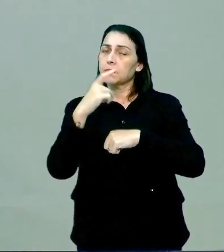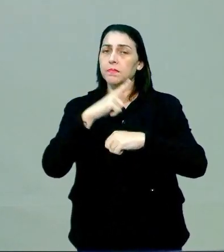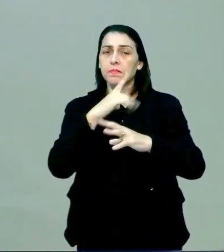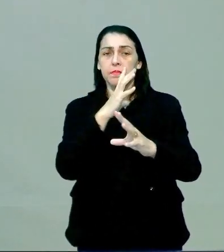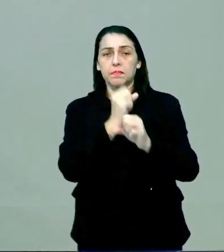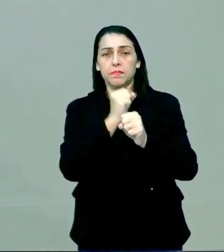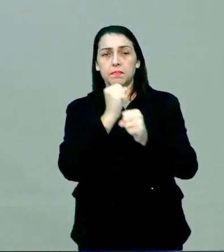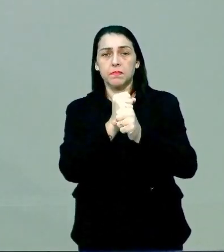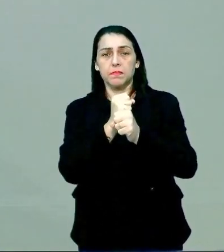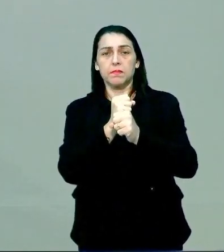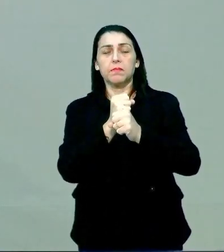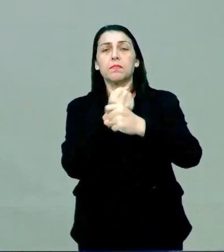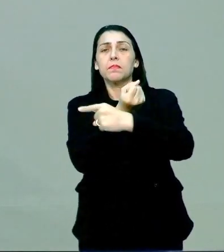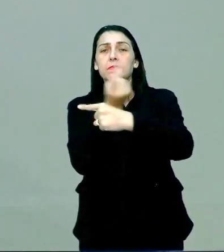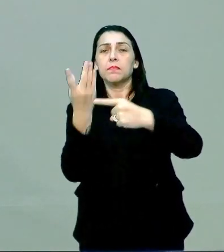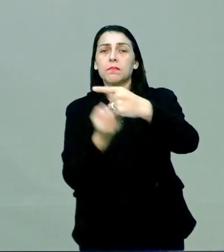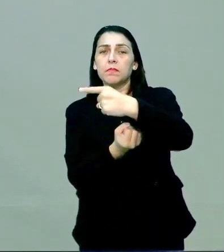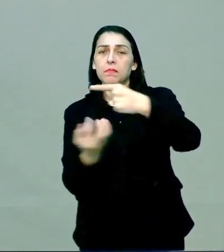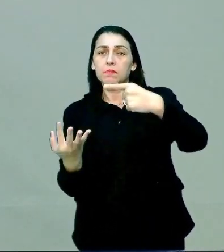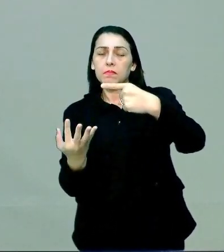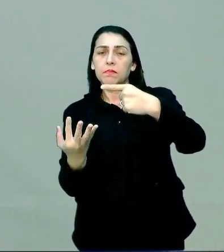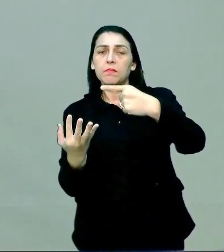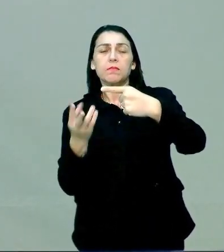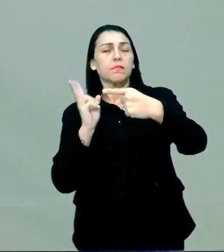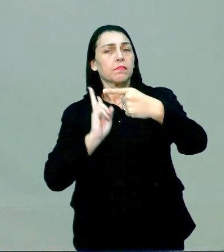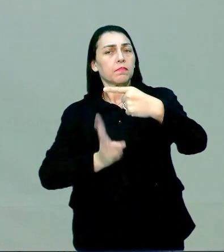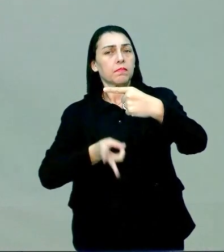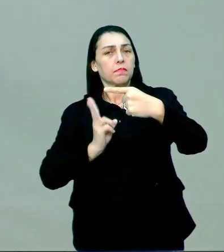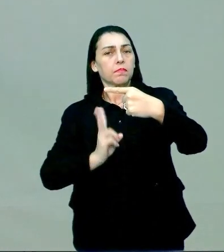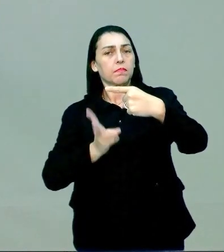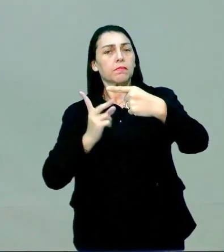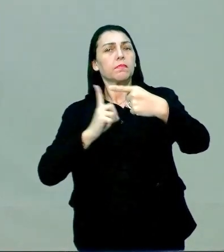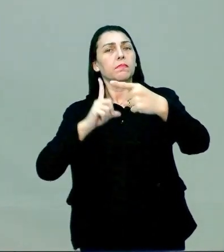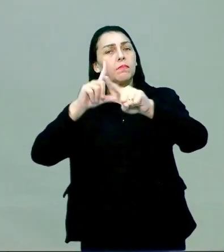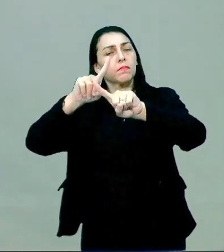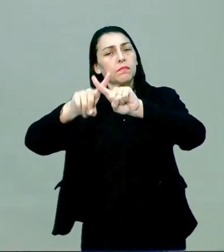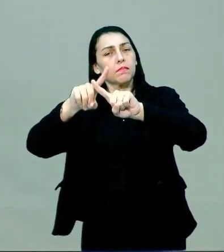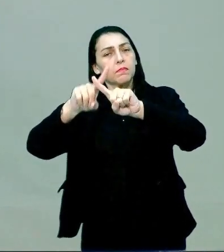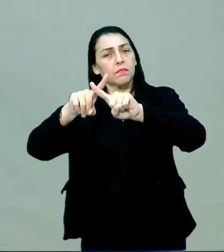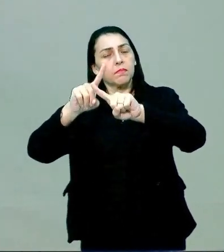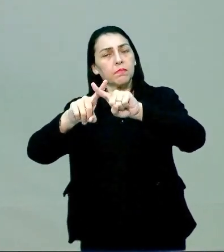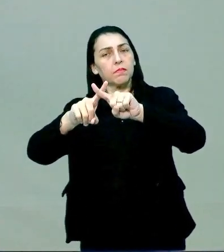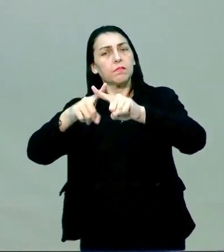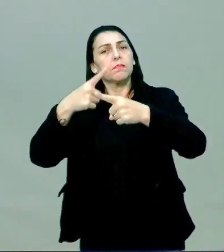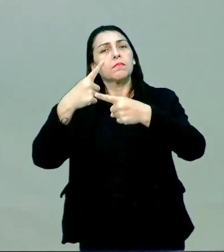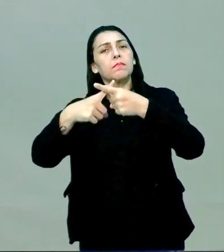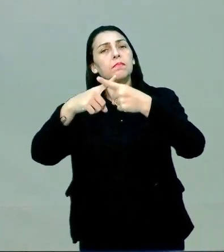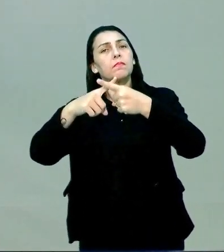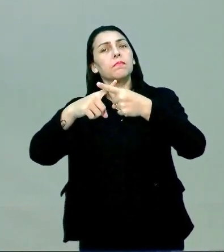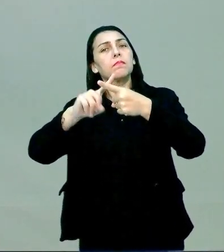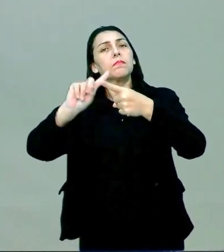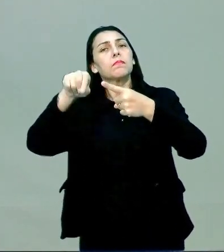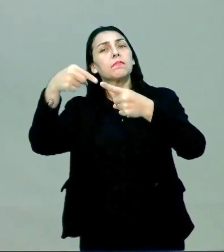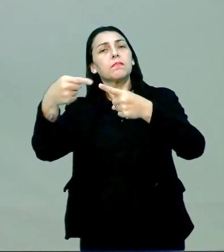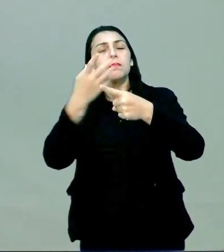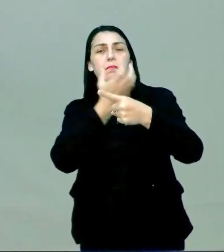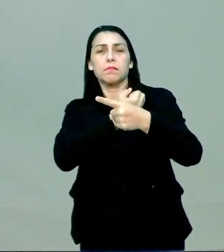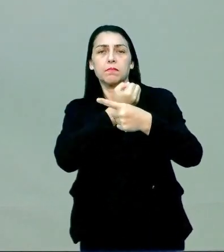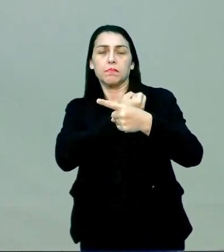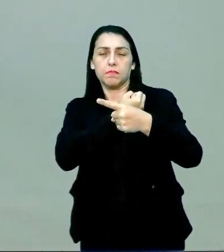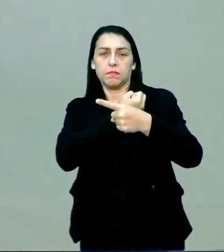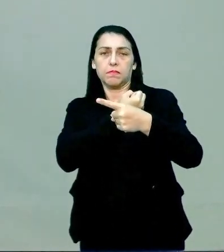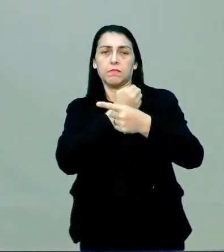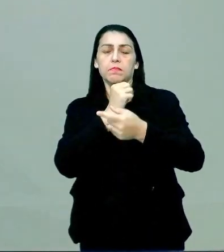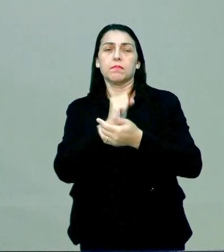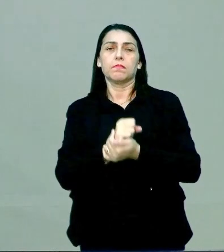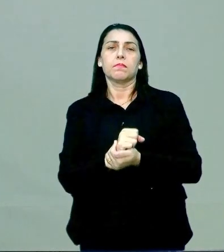número embaixo de frações, sempre há a multiplicação por quem está depois,